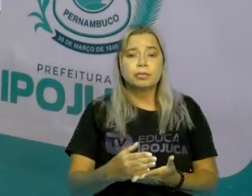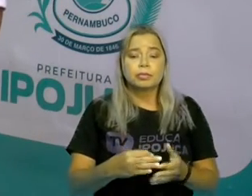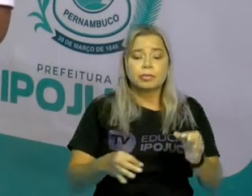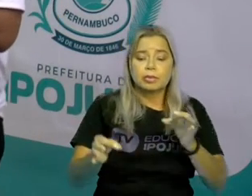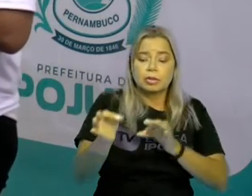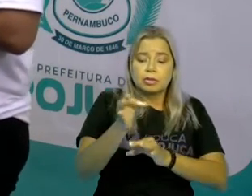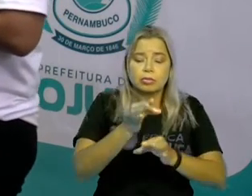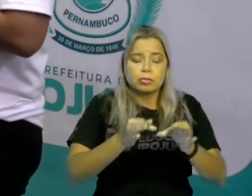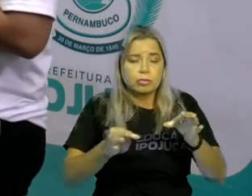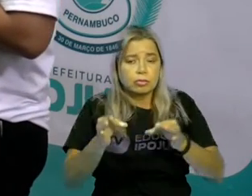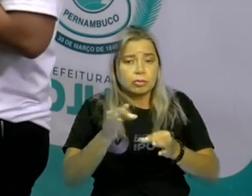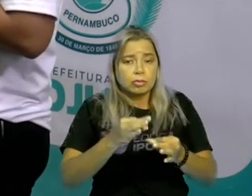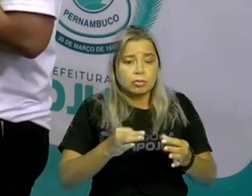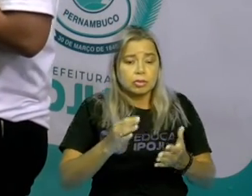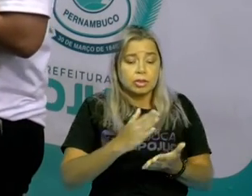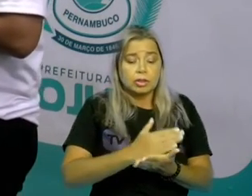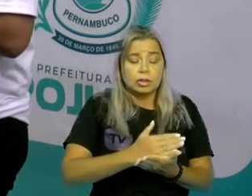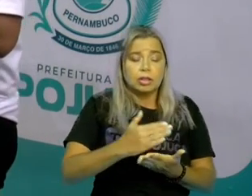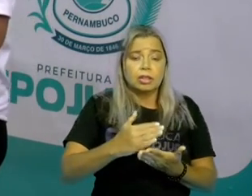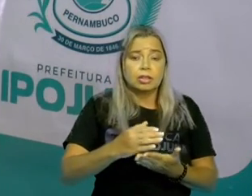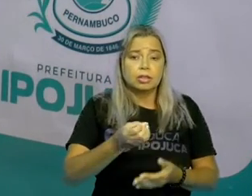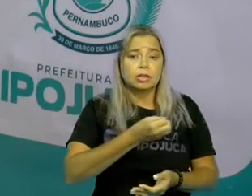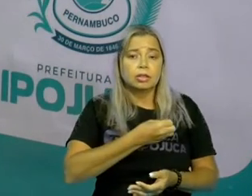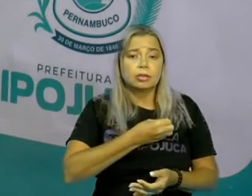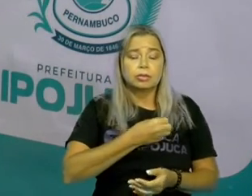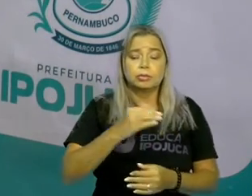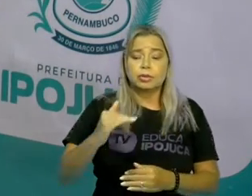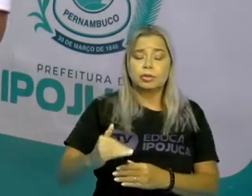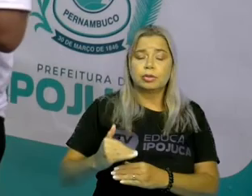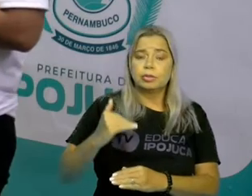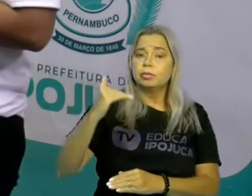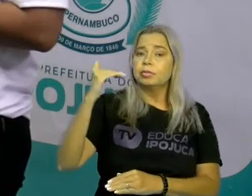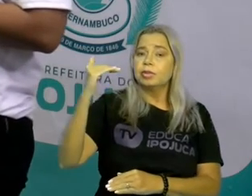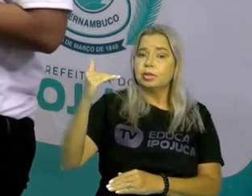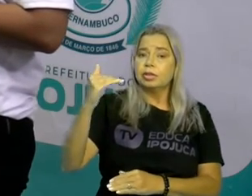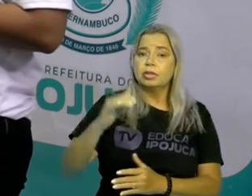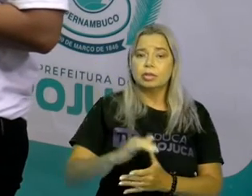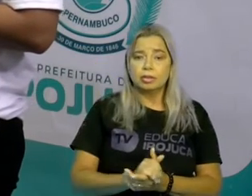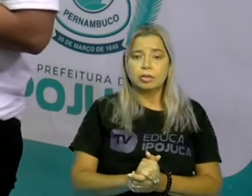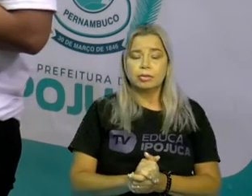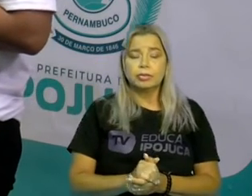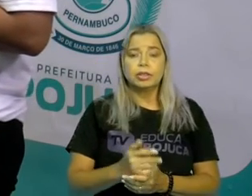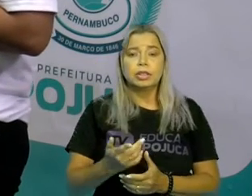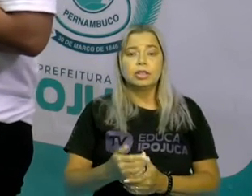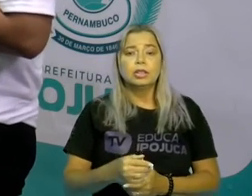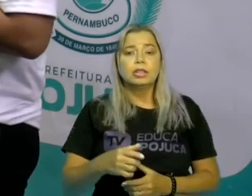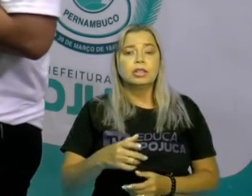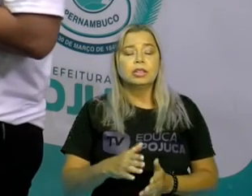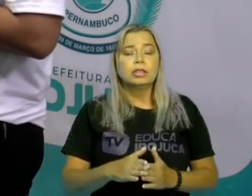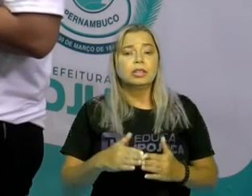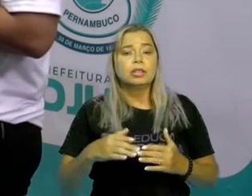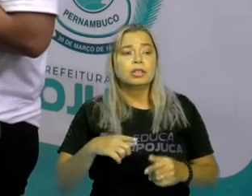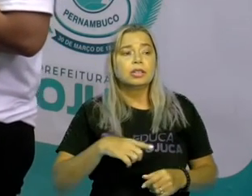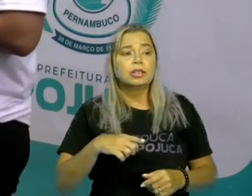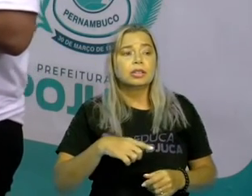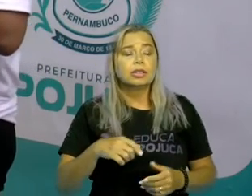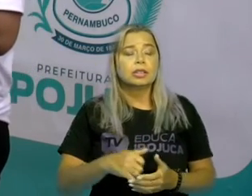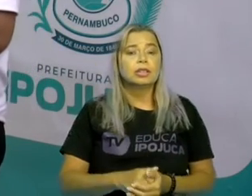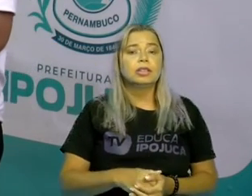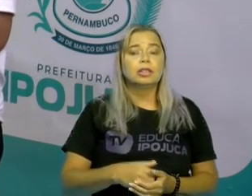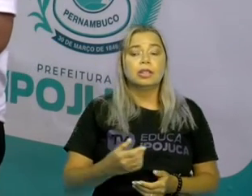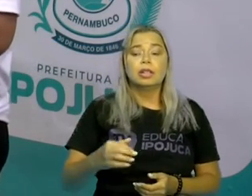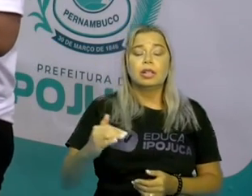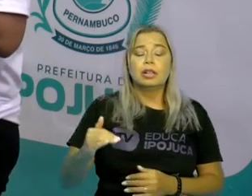milhar. Para esse exemplo, ambos apresentam uma unidade de milhar. O passo seguinte